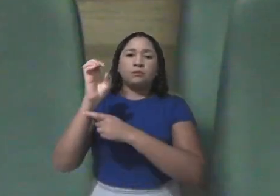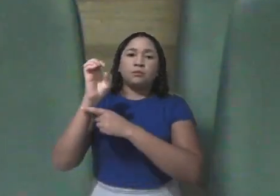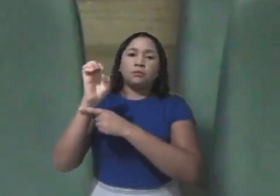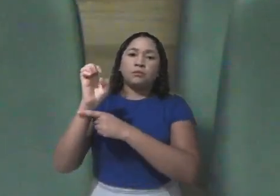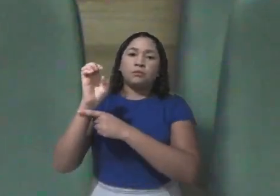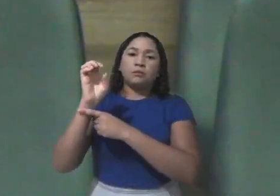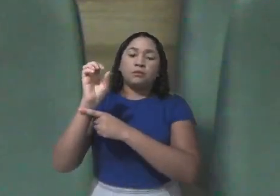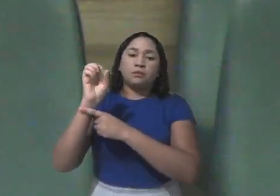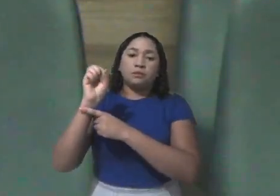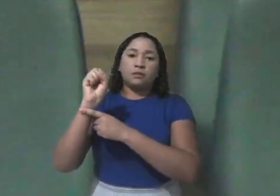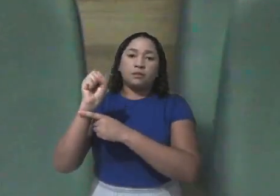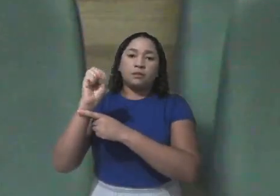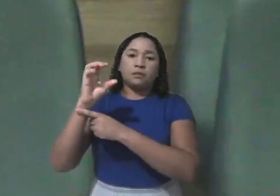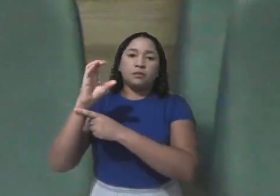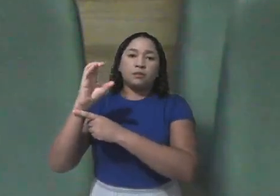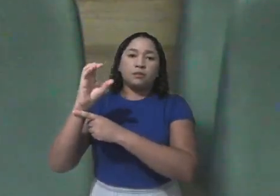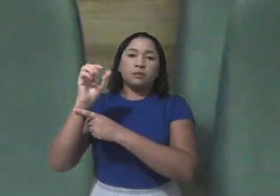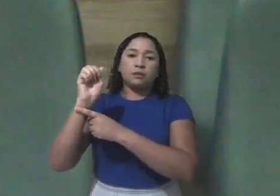Escatologia, meus irmãos,